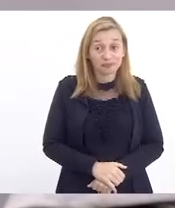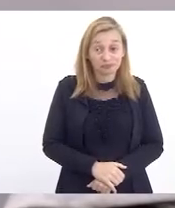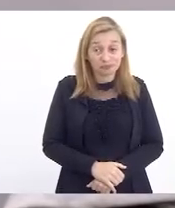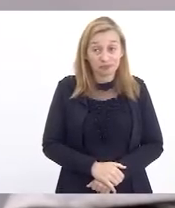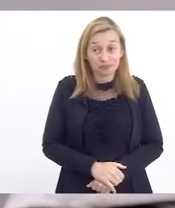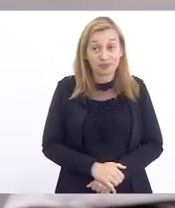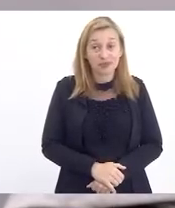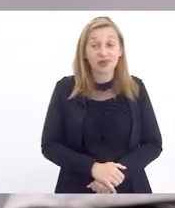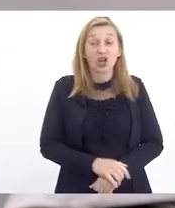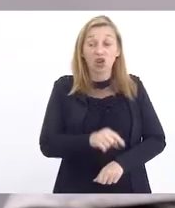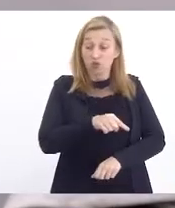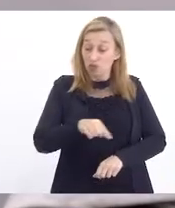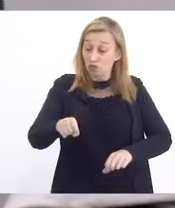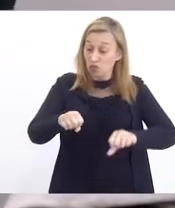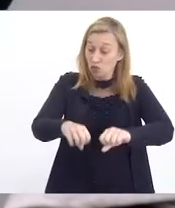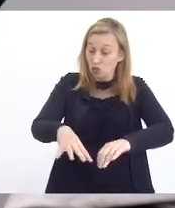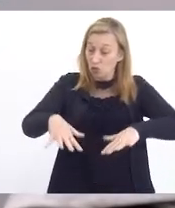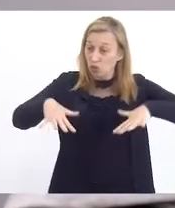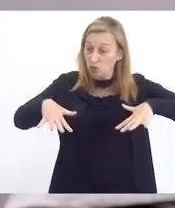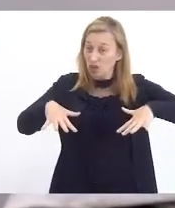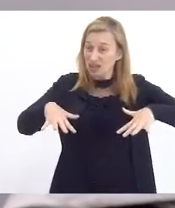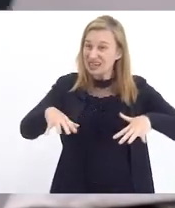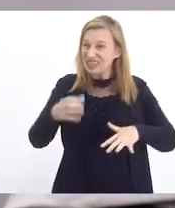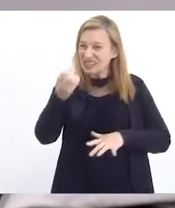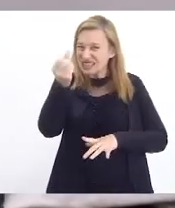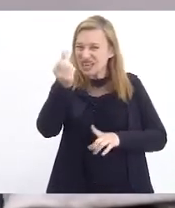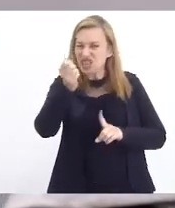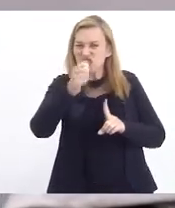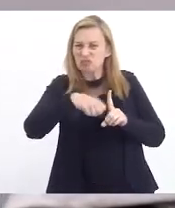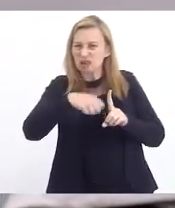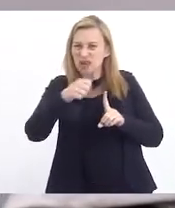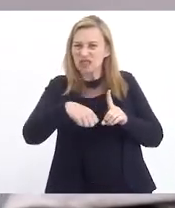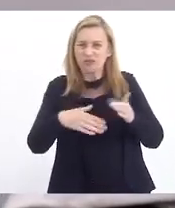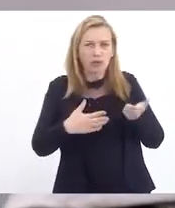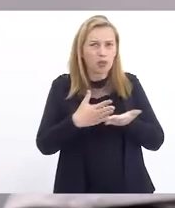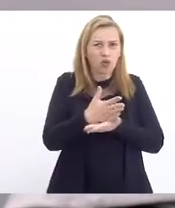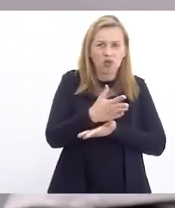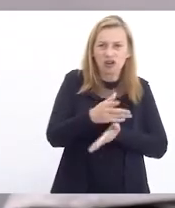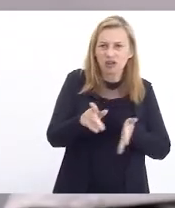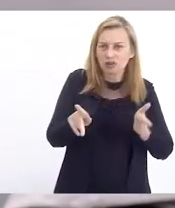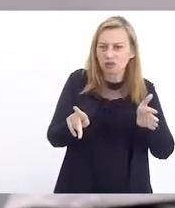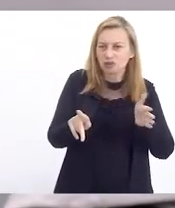Foi a plenário, levamos outros 6 meses para aprovar no plenário.